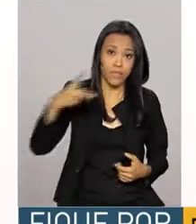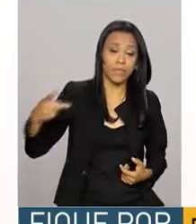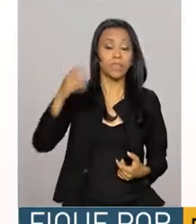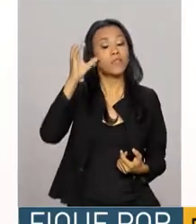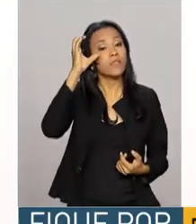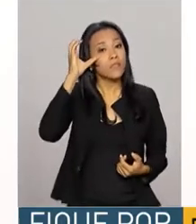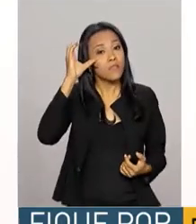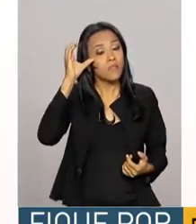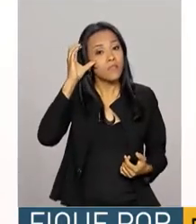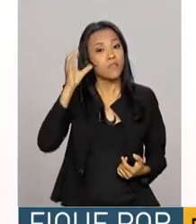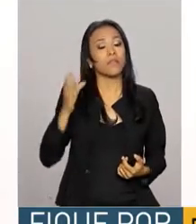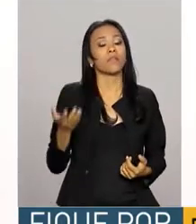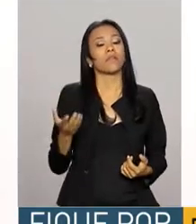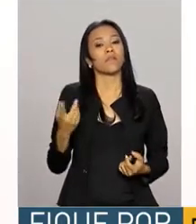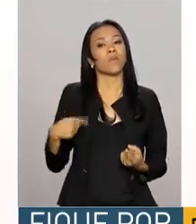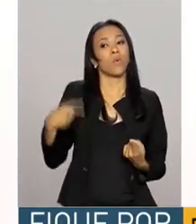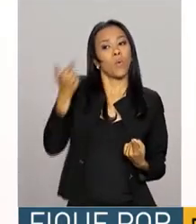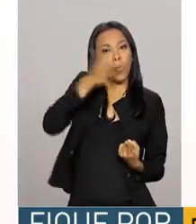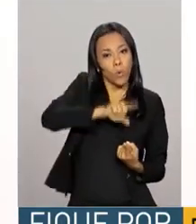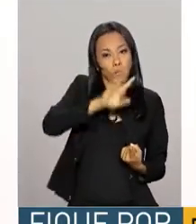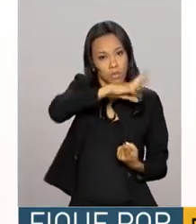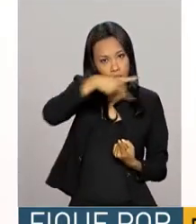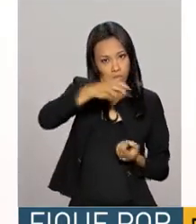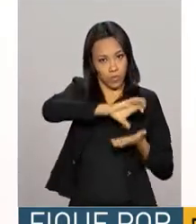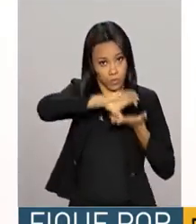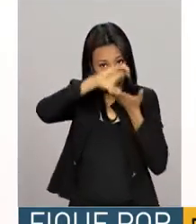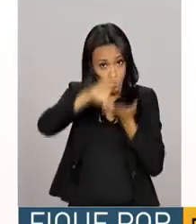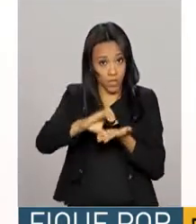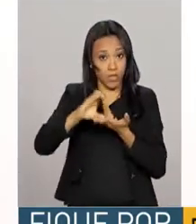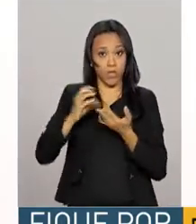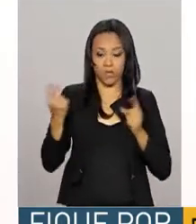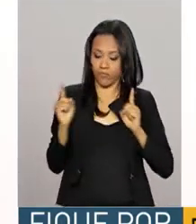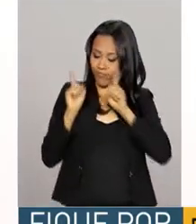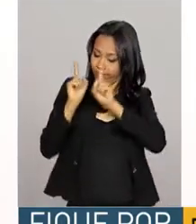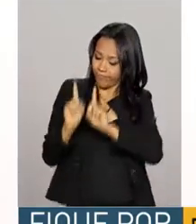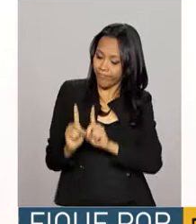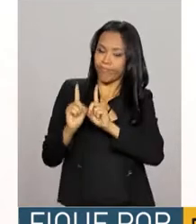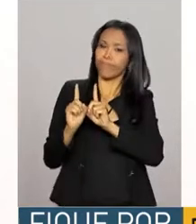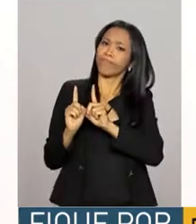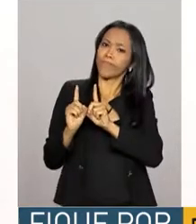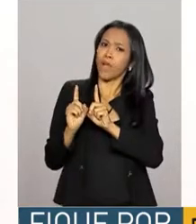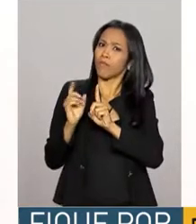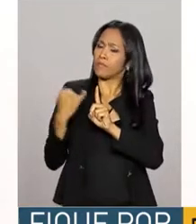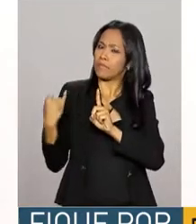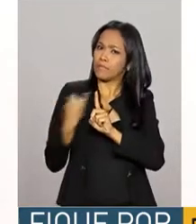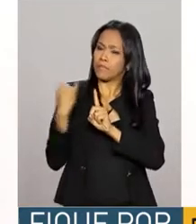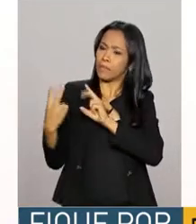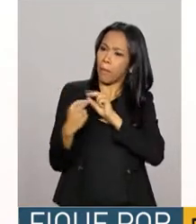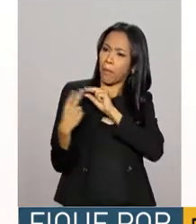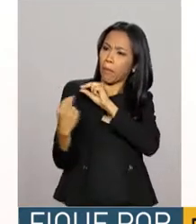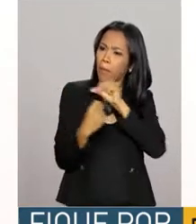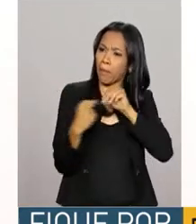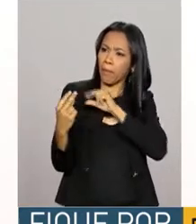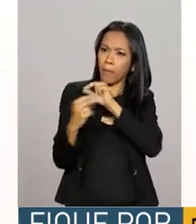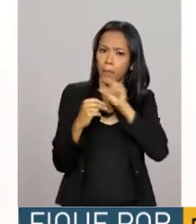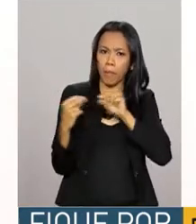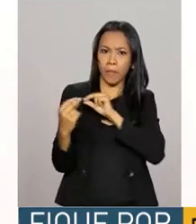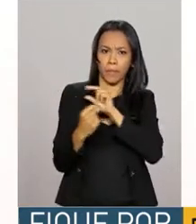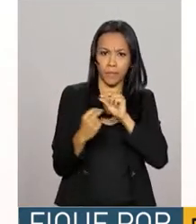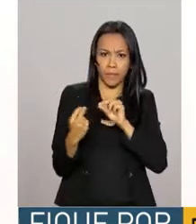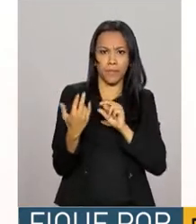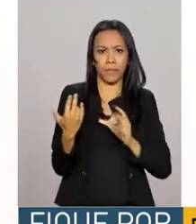ministro com o presidente do conselho consultivo é uma coisa muito muito útil que é interessante se